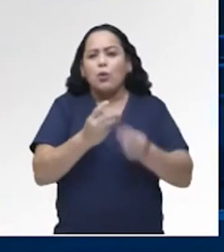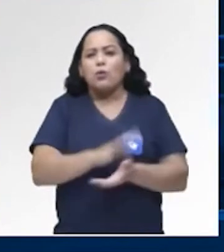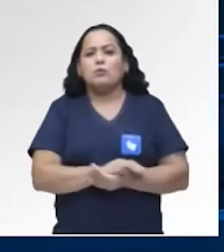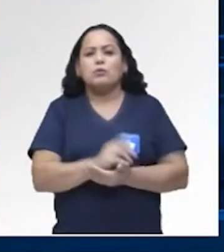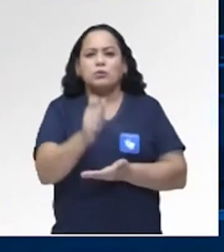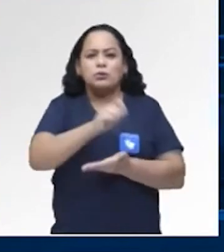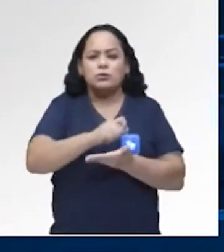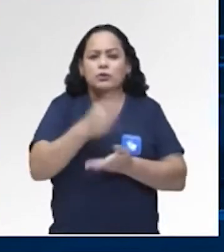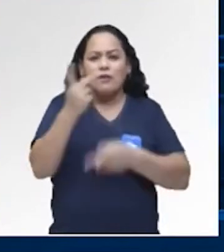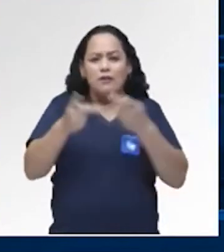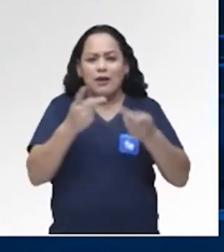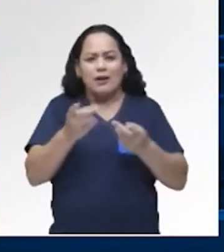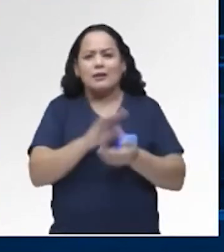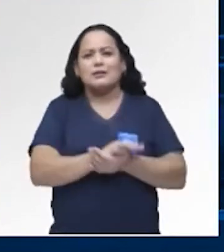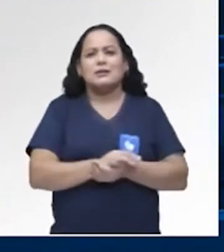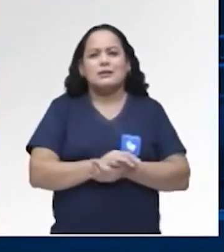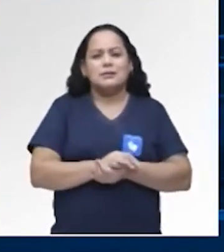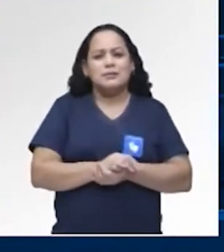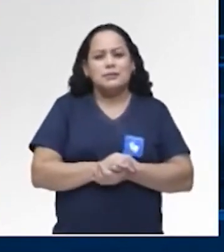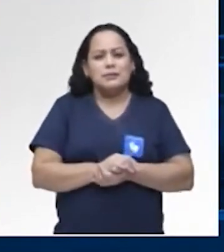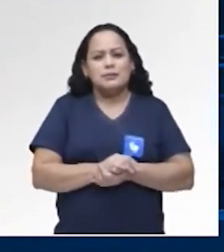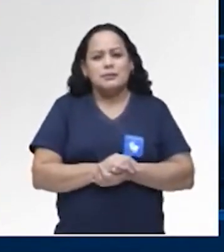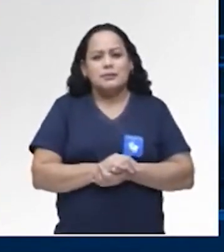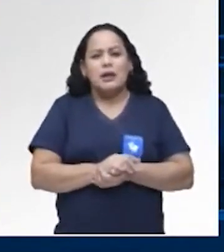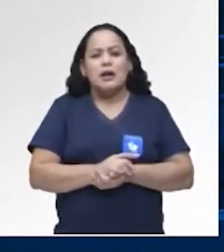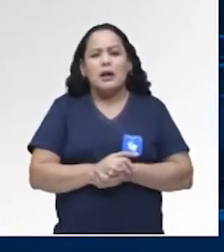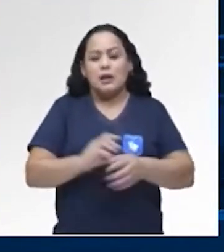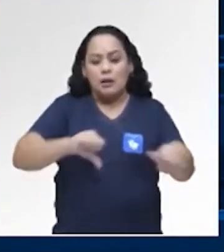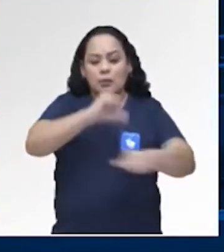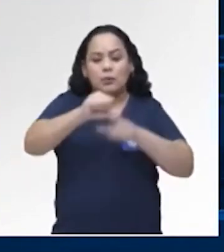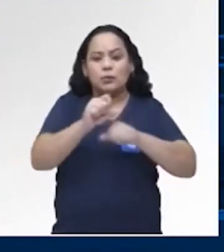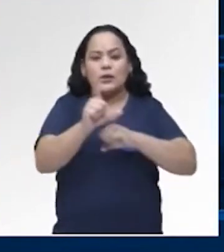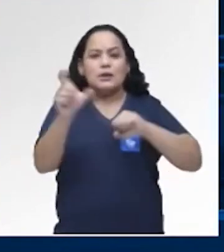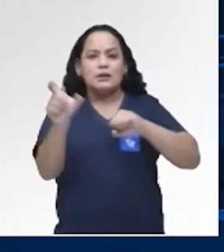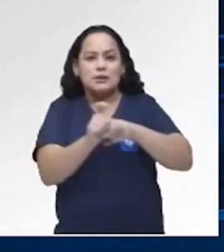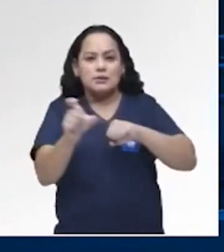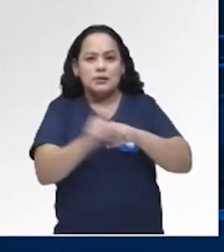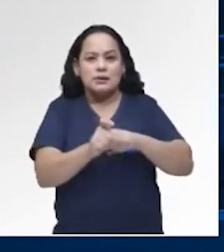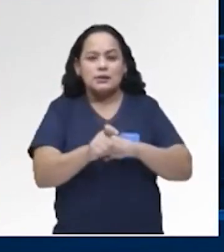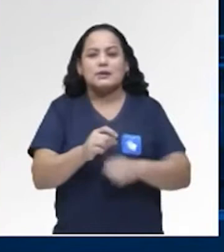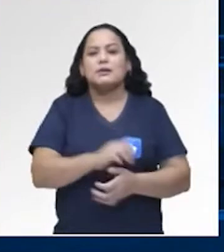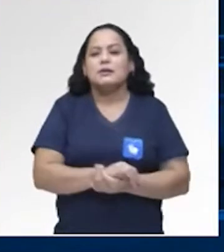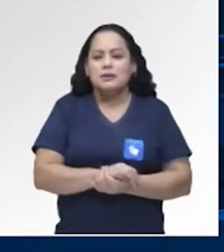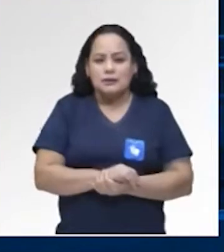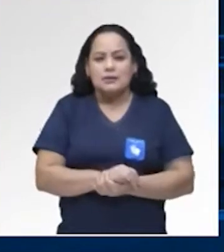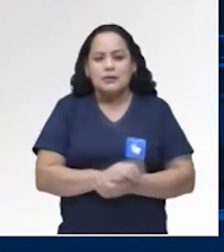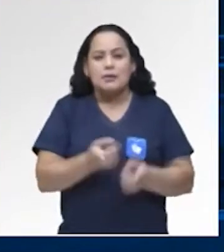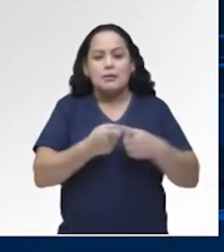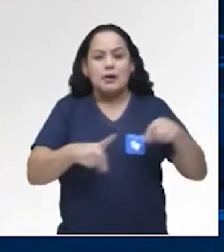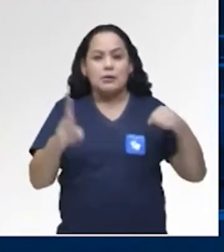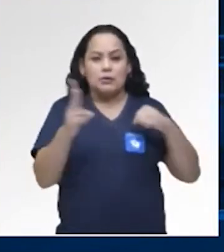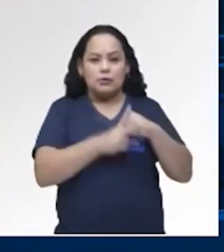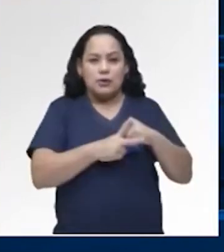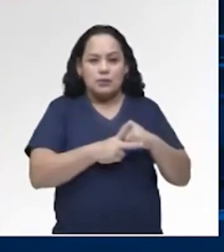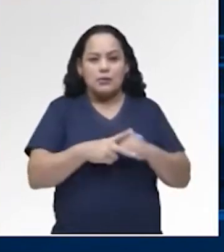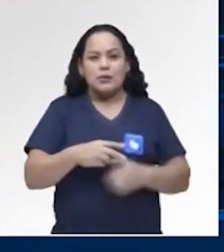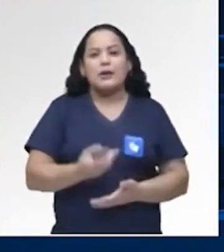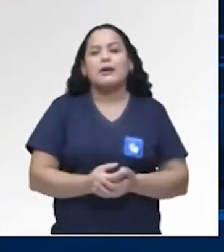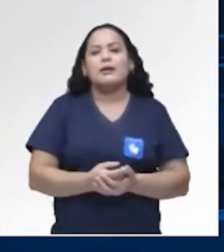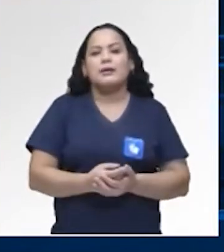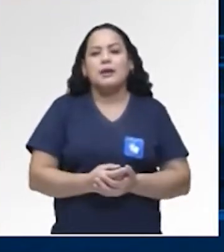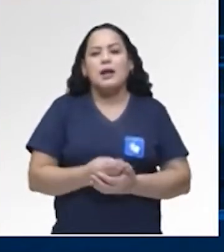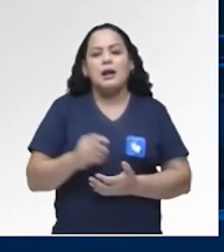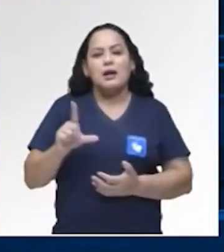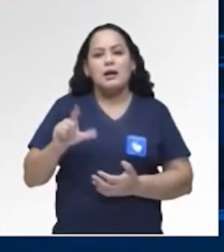live, você tem um substantivo, né, que significa ao vivo, mas o verbo é live, a